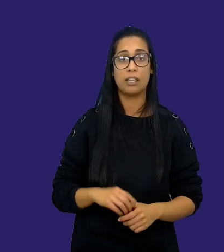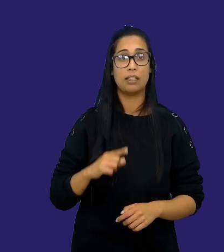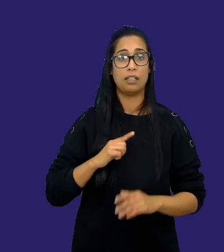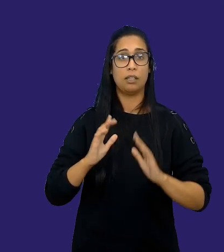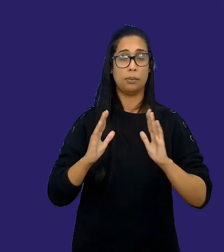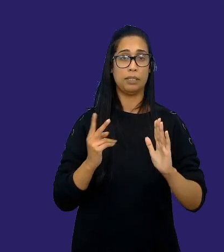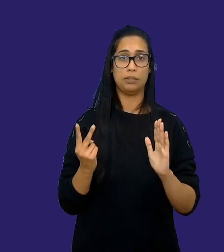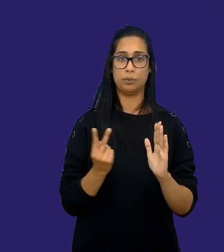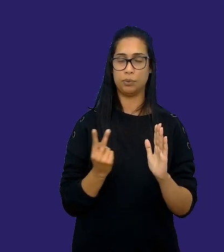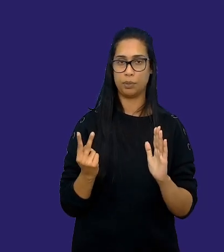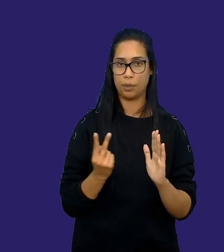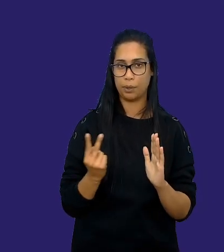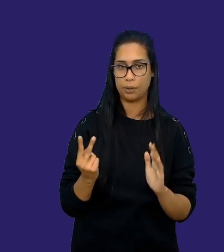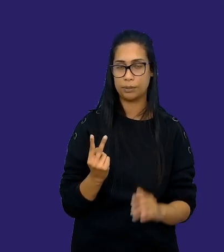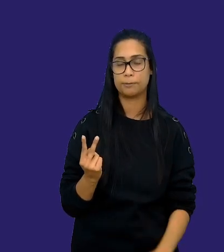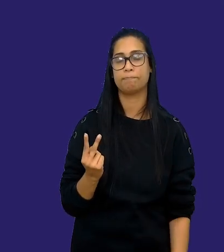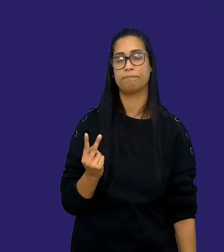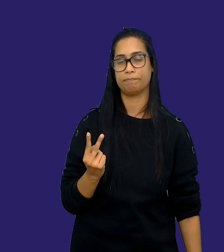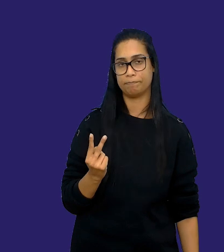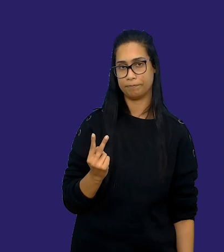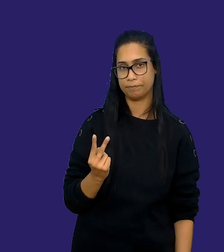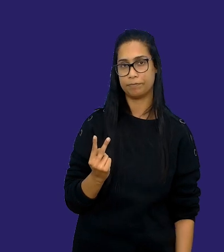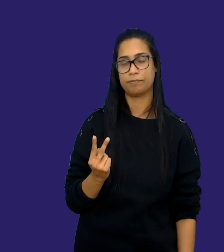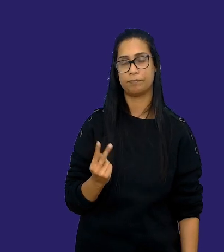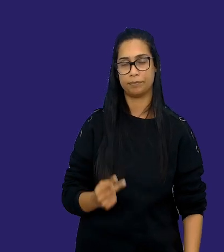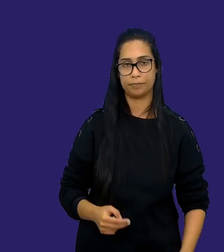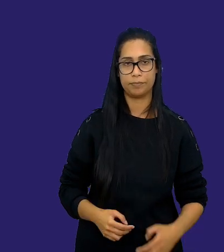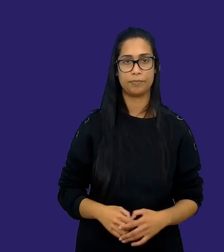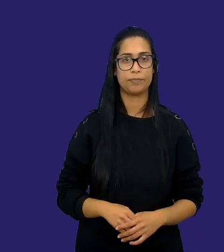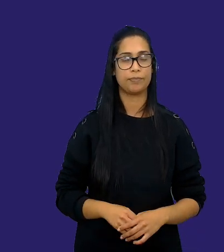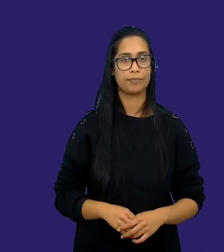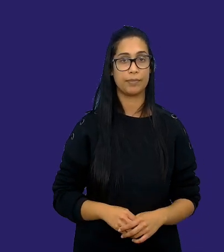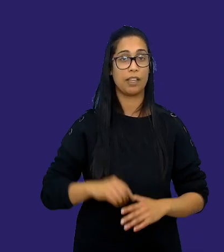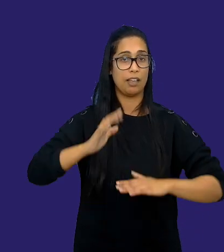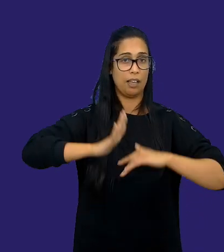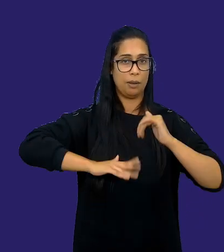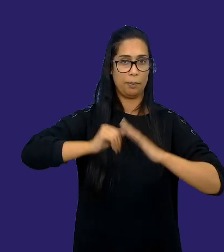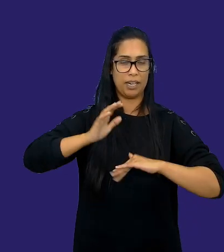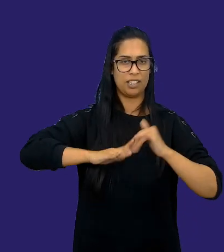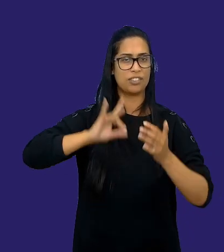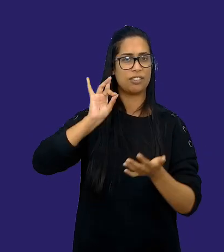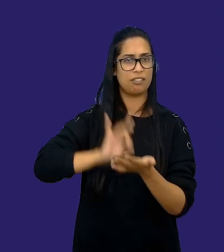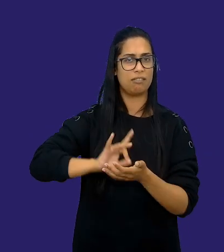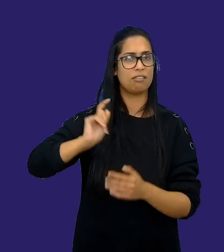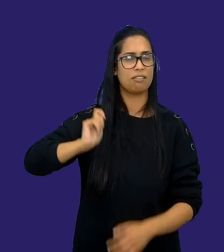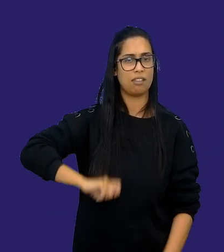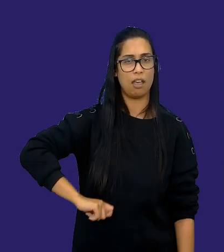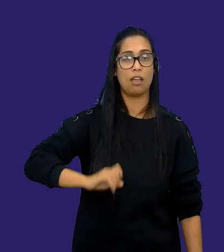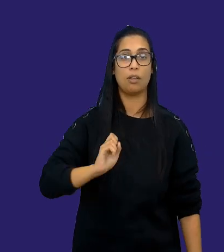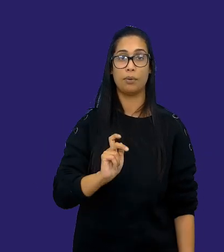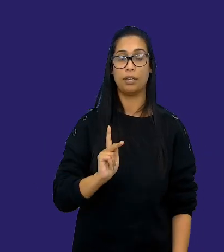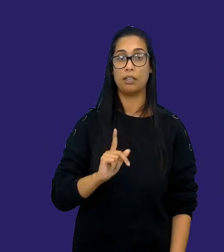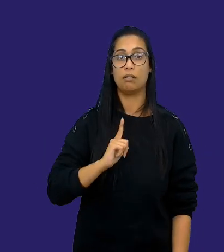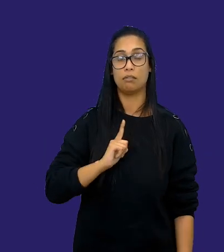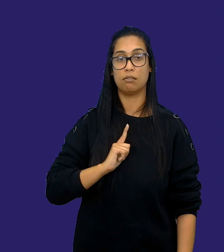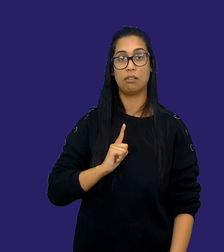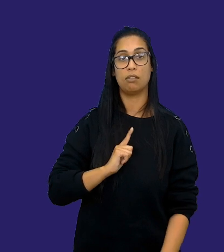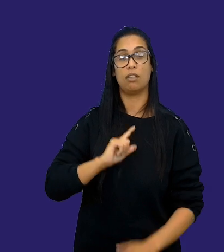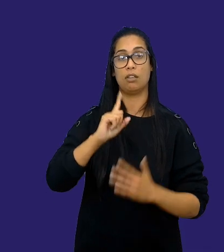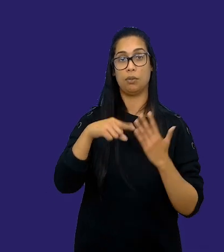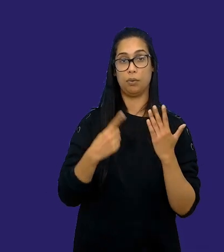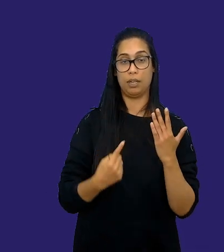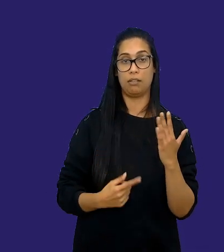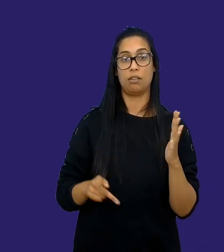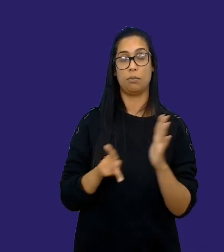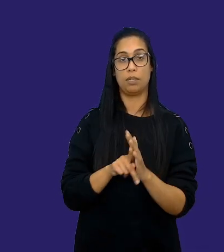Bom, então agora vamos para o que realmente é mão na massa. Vamos discutir agora sobre o Caderno Aprender Sempre.